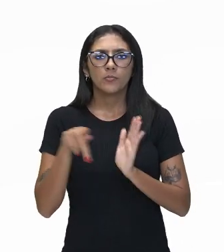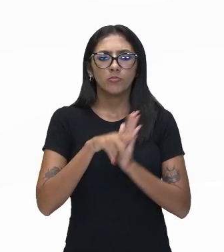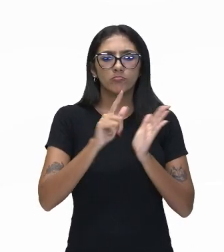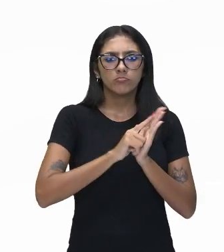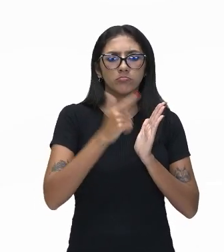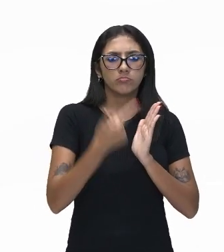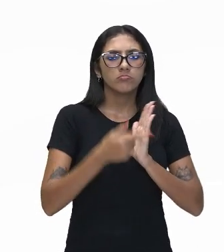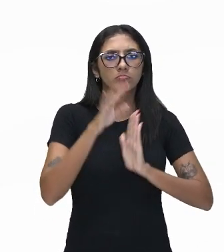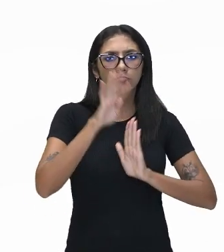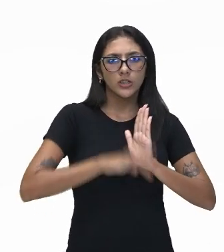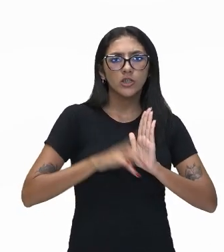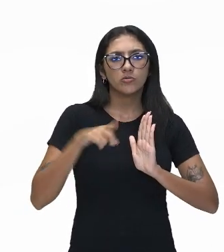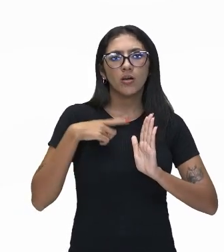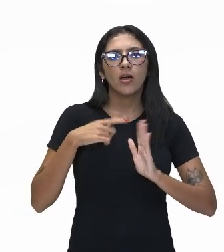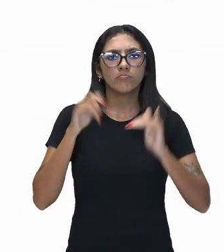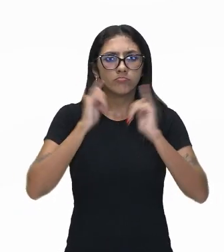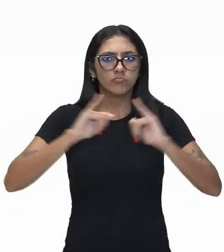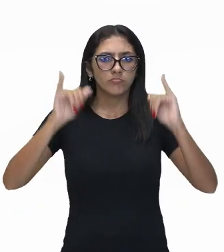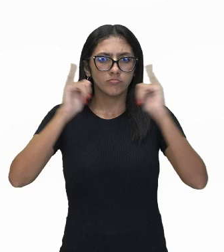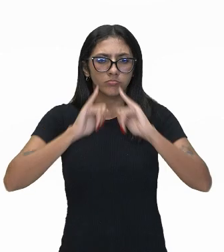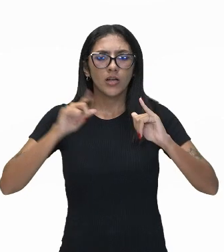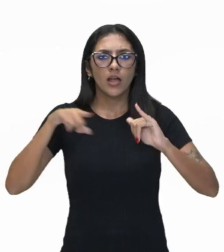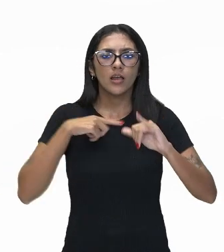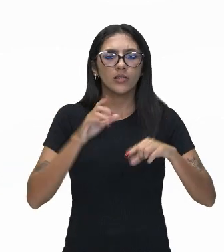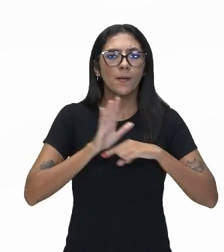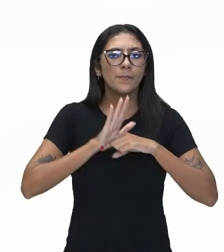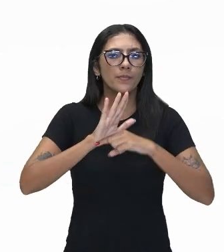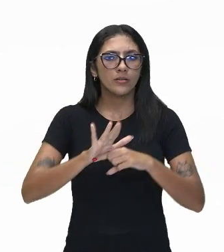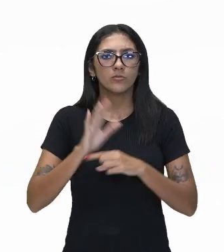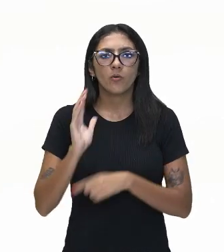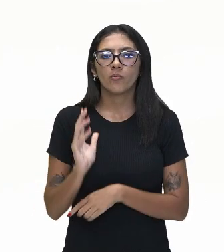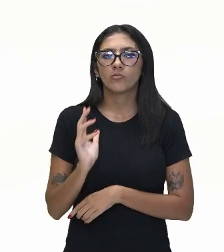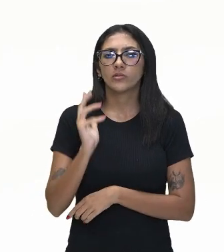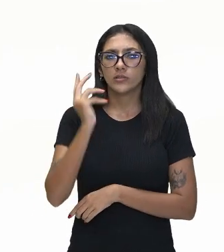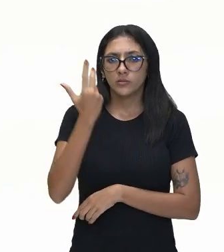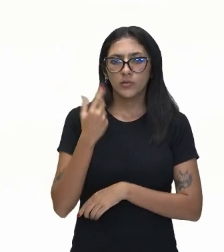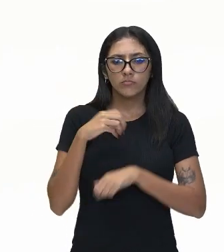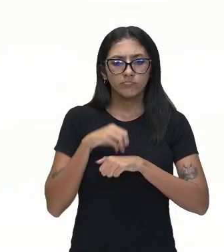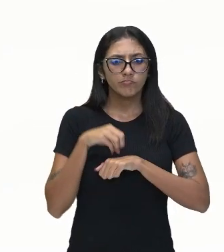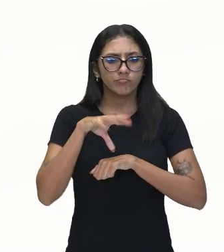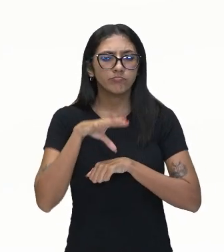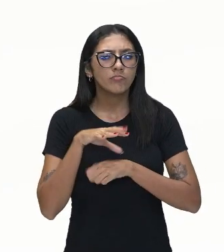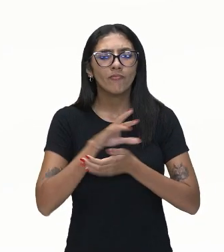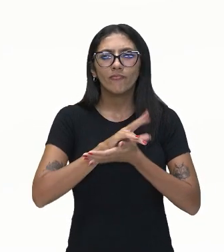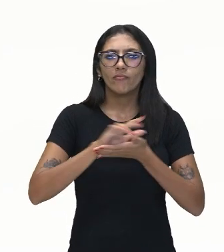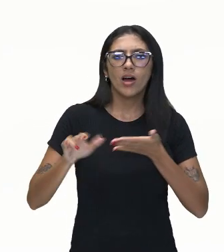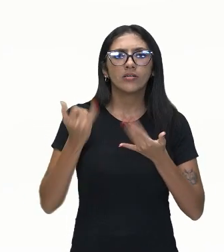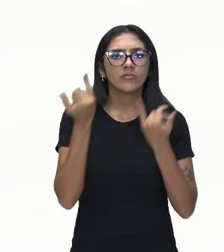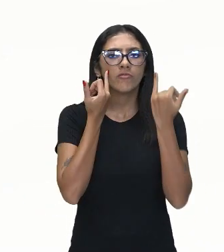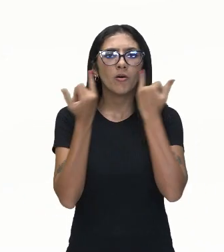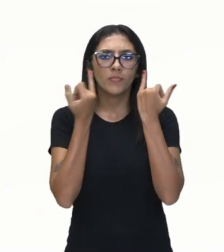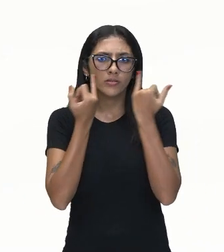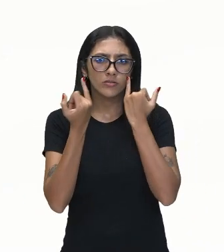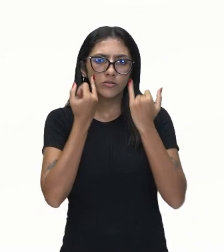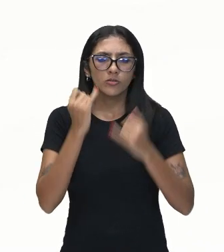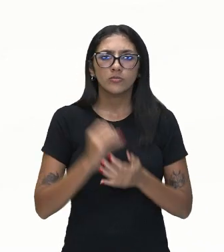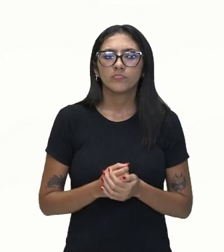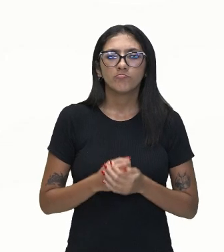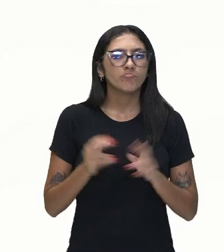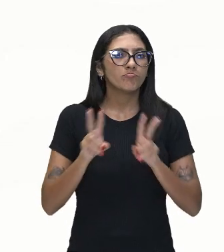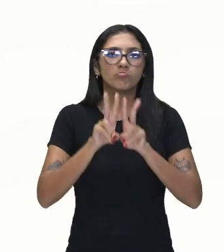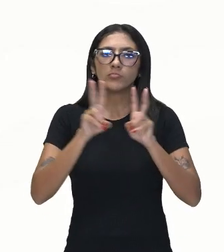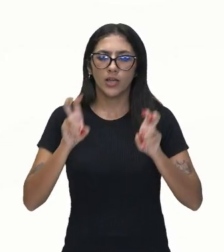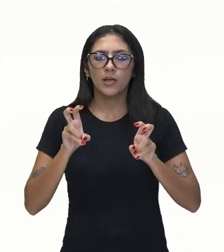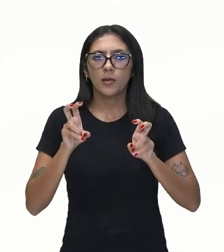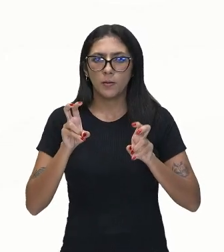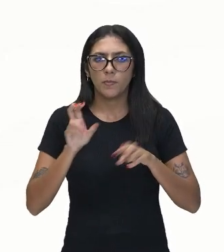e informativa, porque vai relatar um fato, transmitindo informações sobre determinado